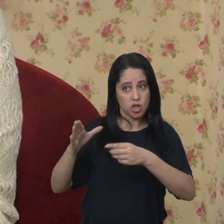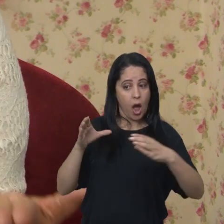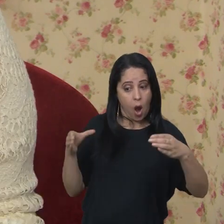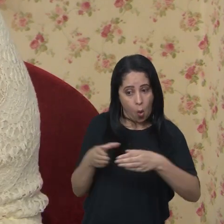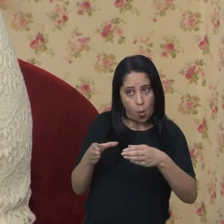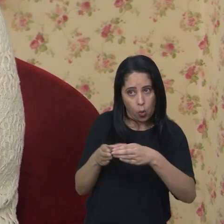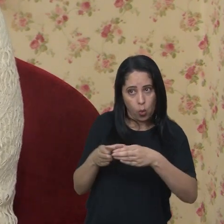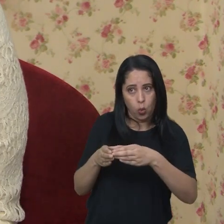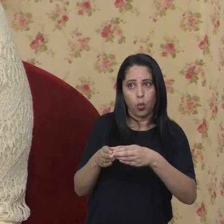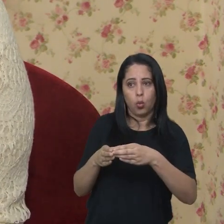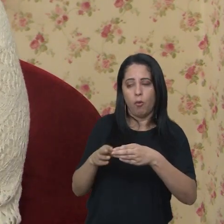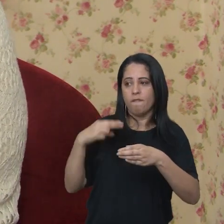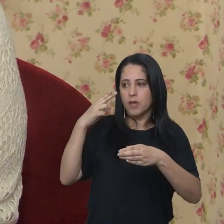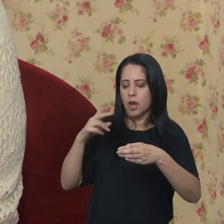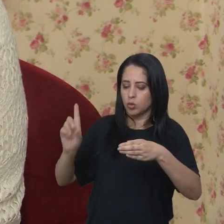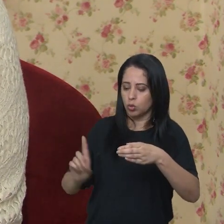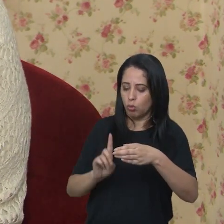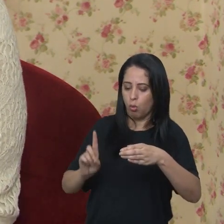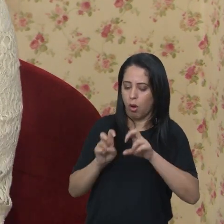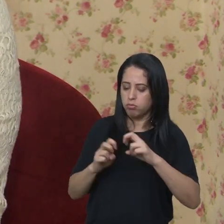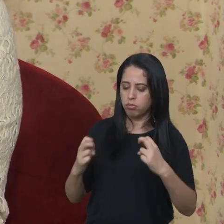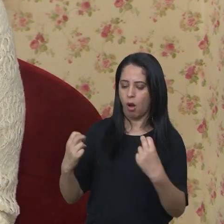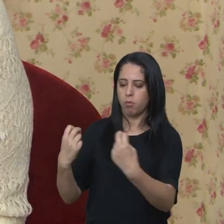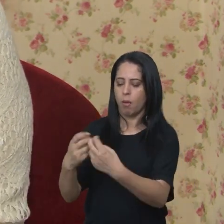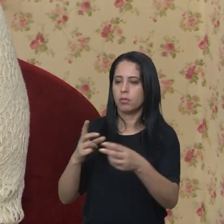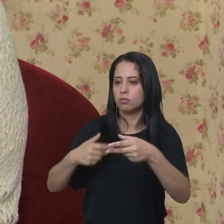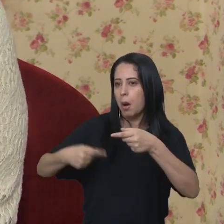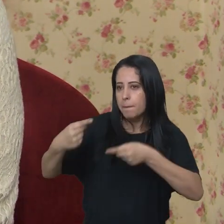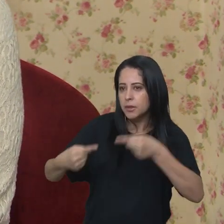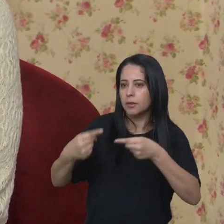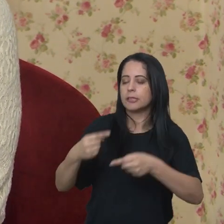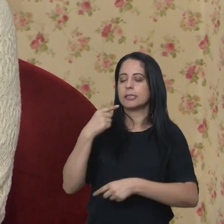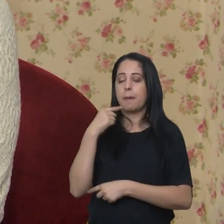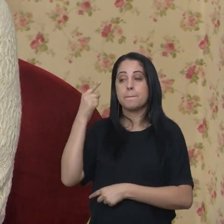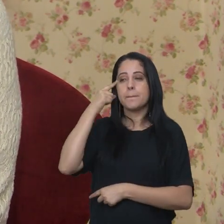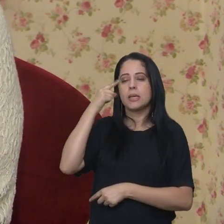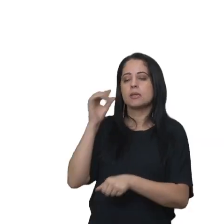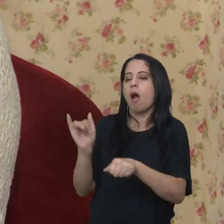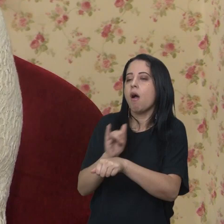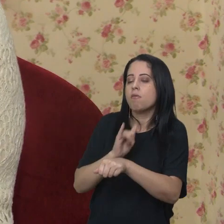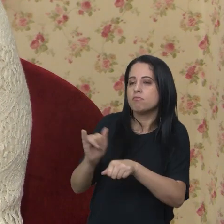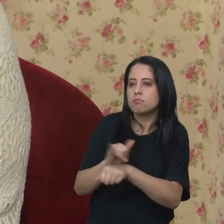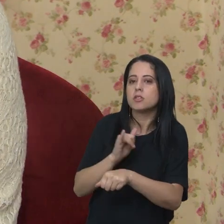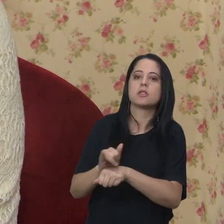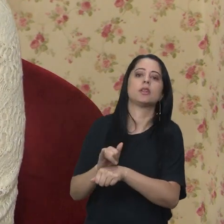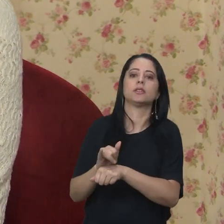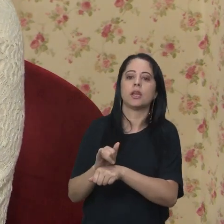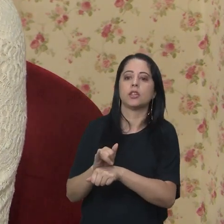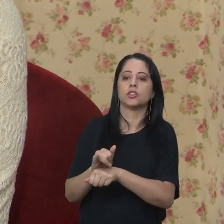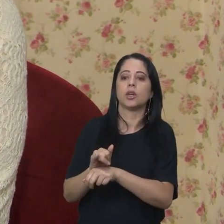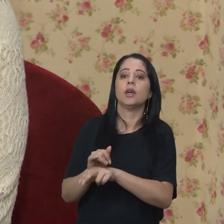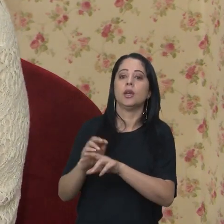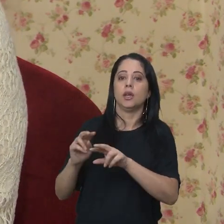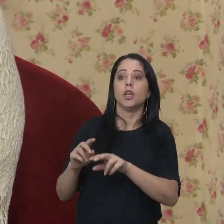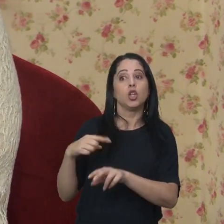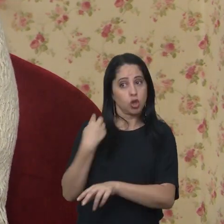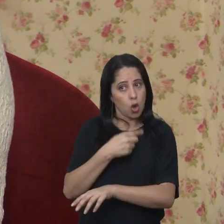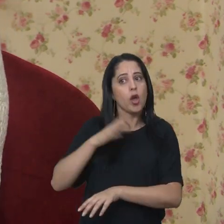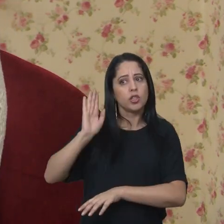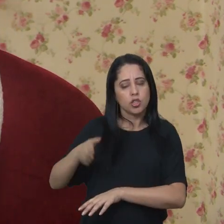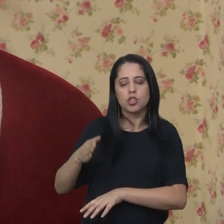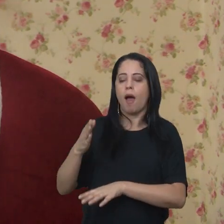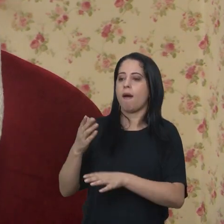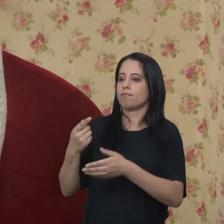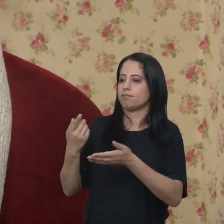esse debate. Nós estamos com uma comissão, vamos apresentar soluções para essas questões. Por isso é importante,